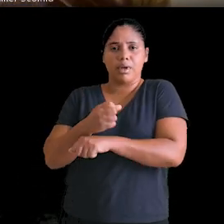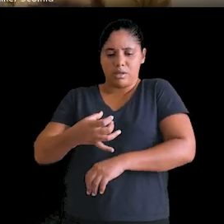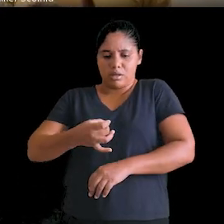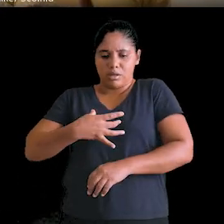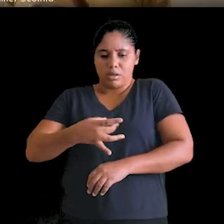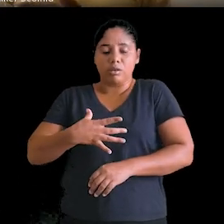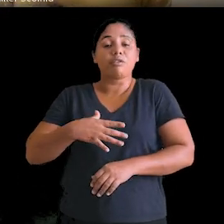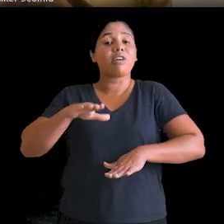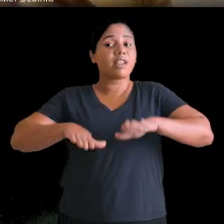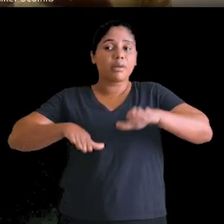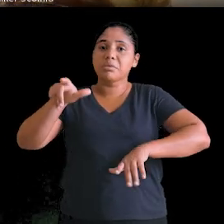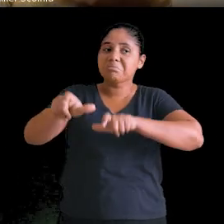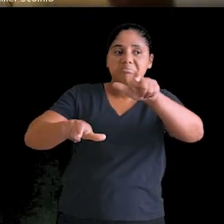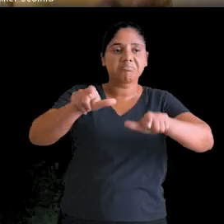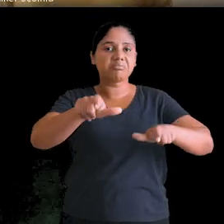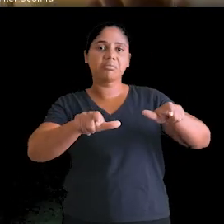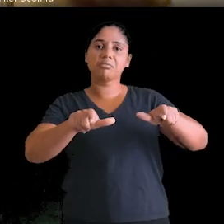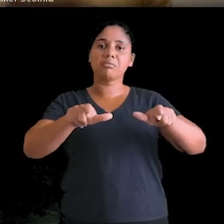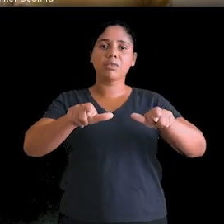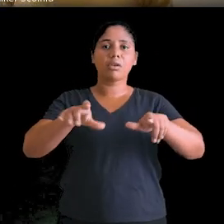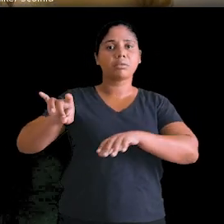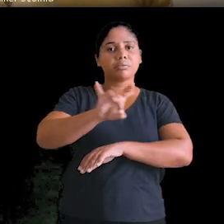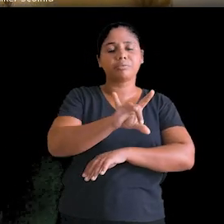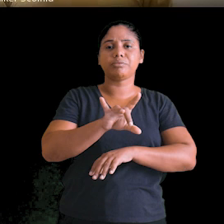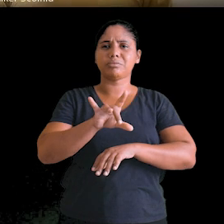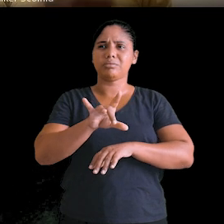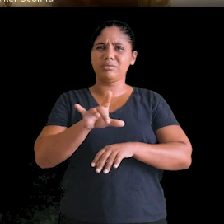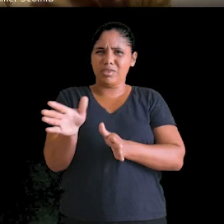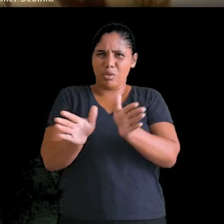De pessoa para pessoa, não havendo um período exato para que